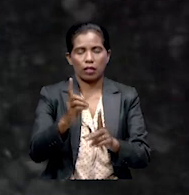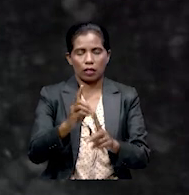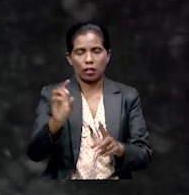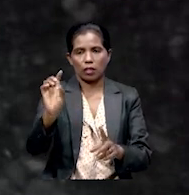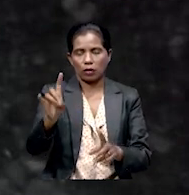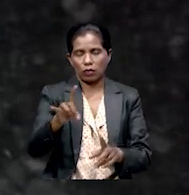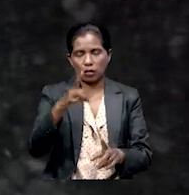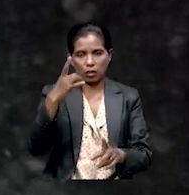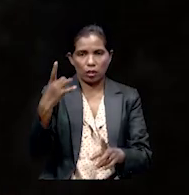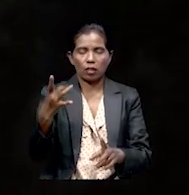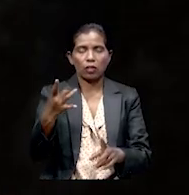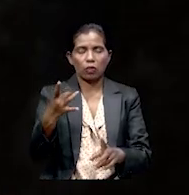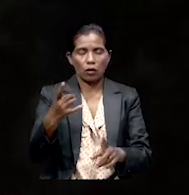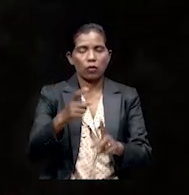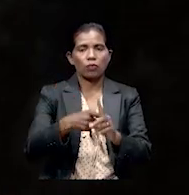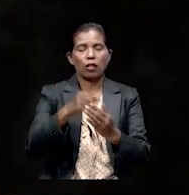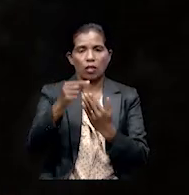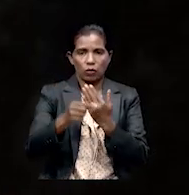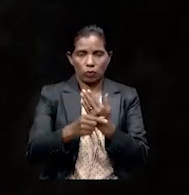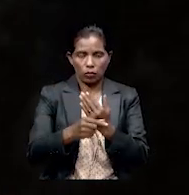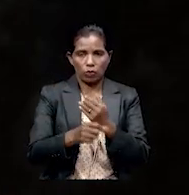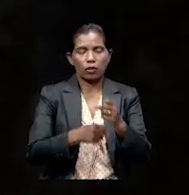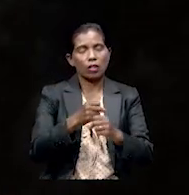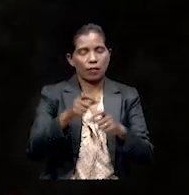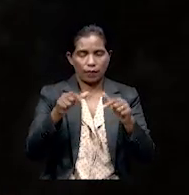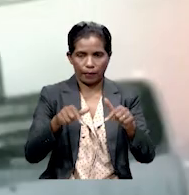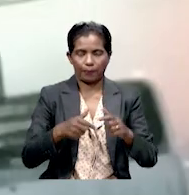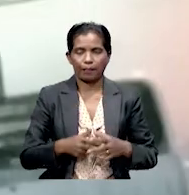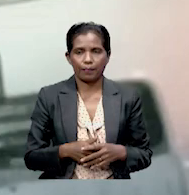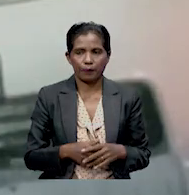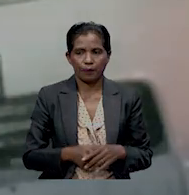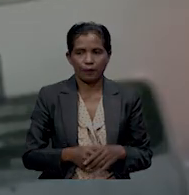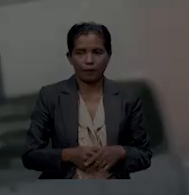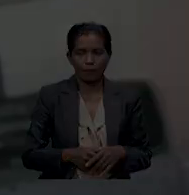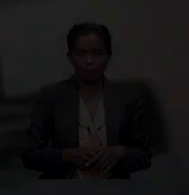Resingitu, Fulan Augusto Tinangne. Felicitas Borges, Daime dos Santos, Chairman.